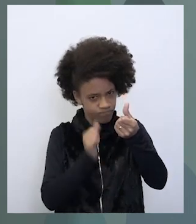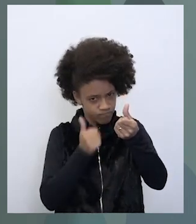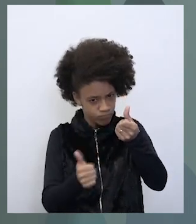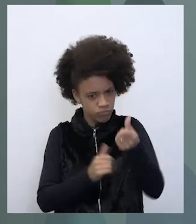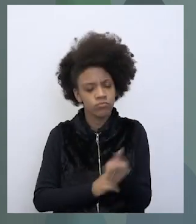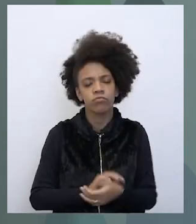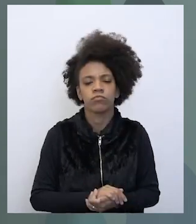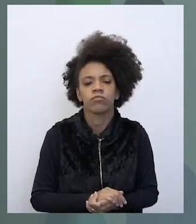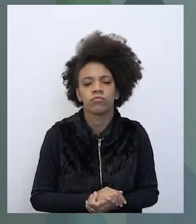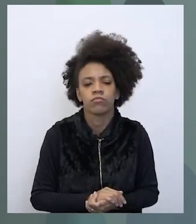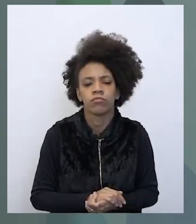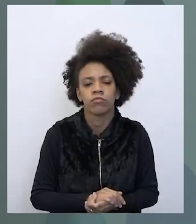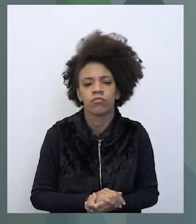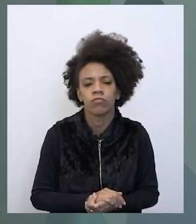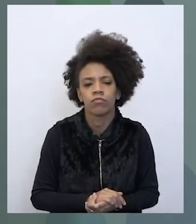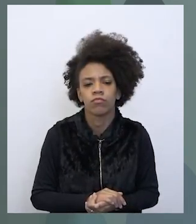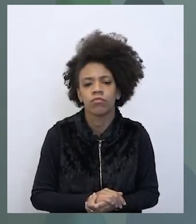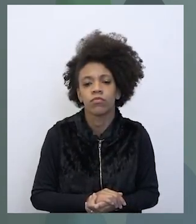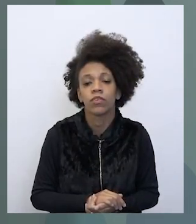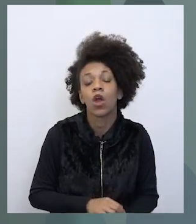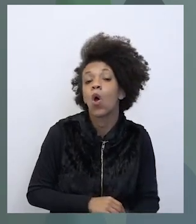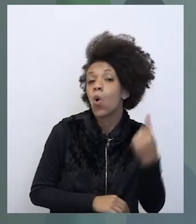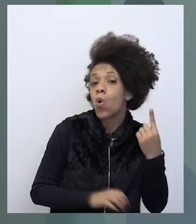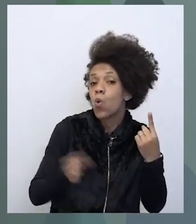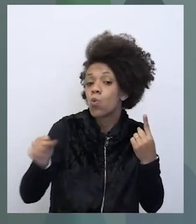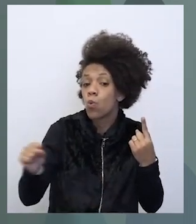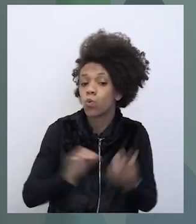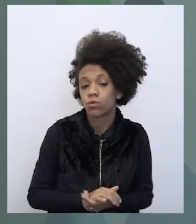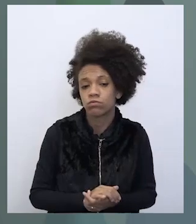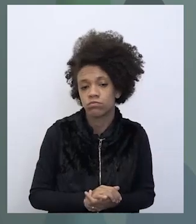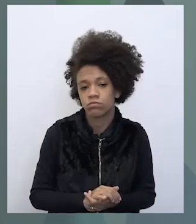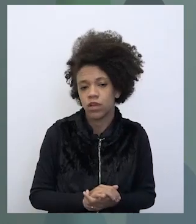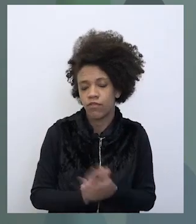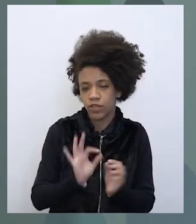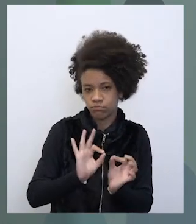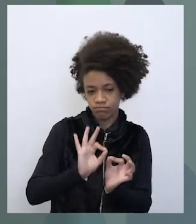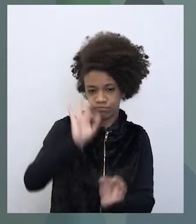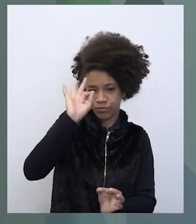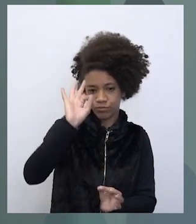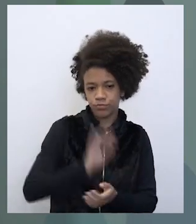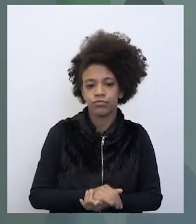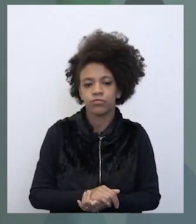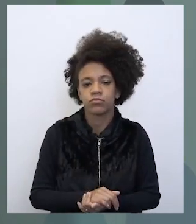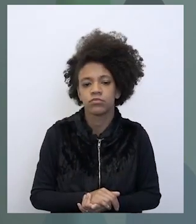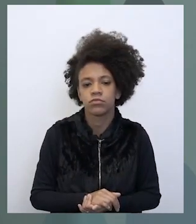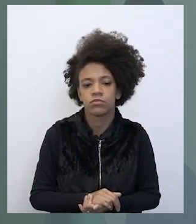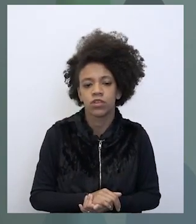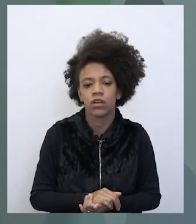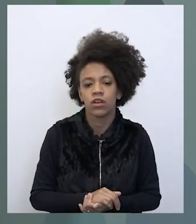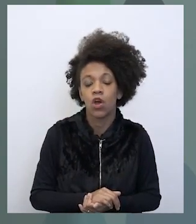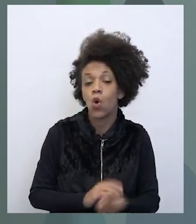Próximo ponto. Obrigada, professora Inês. O 1 com o 8. A gente vai pegar a reguinha para não ficar torto, tá, gente? Vou ligar o 1